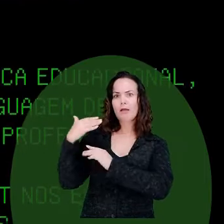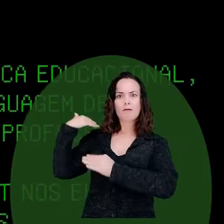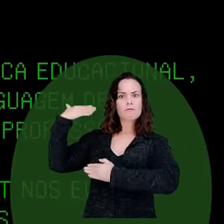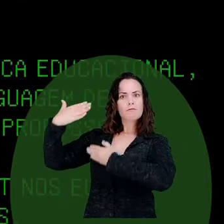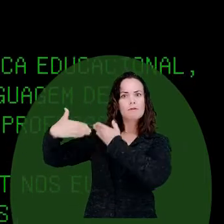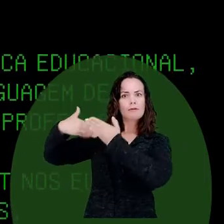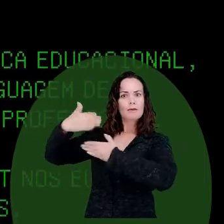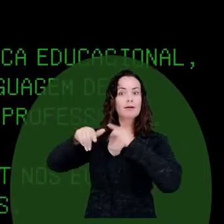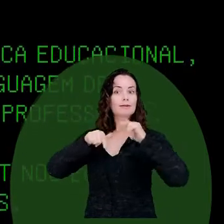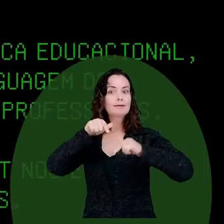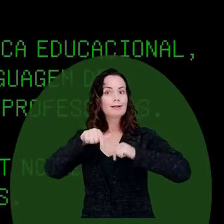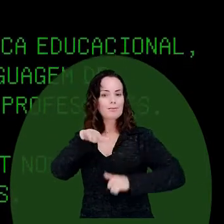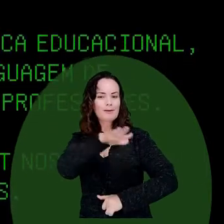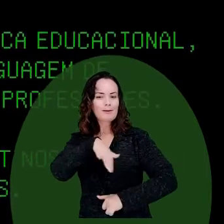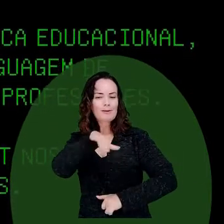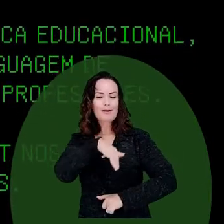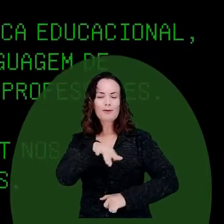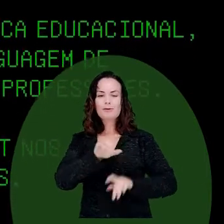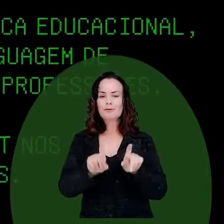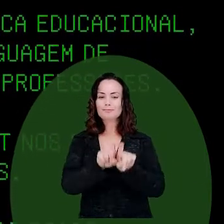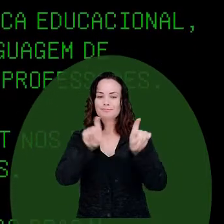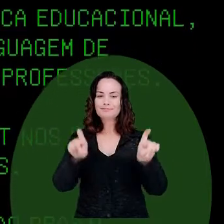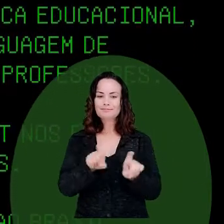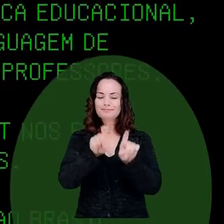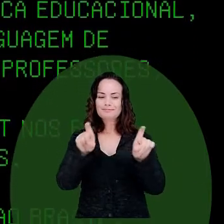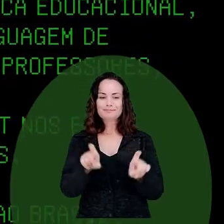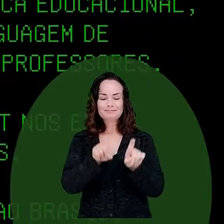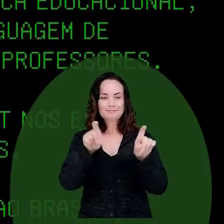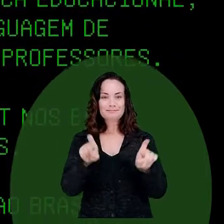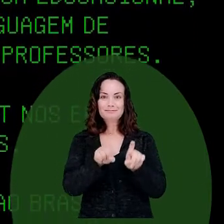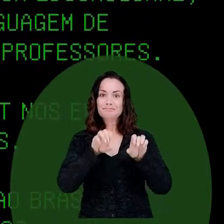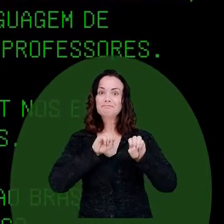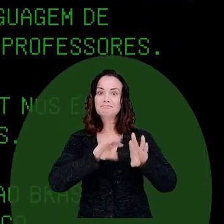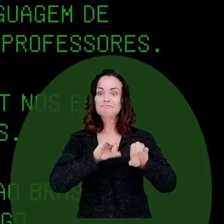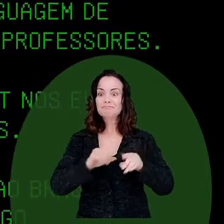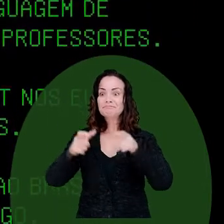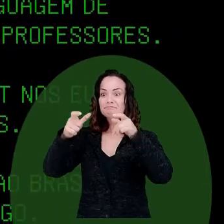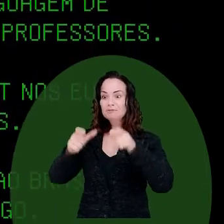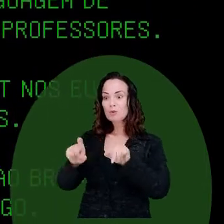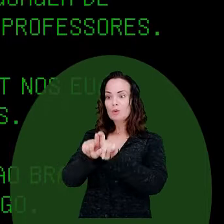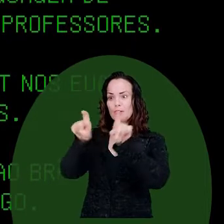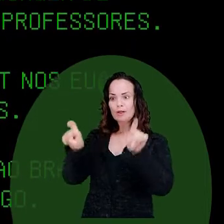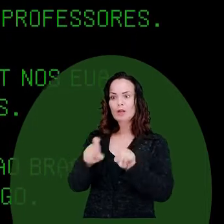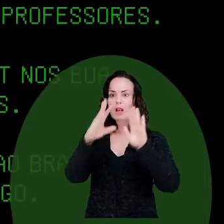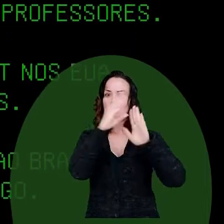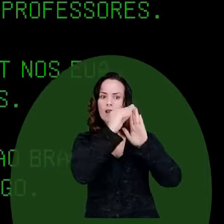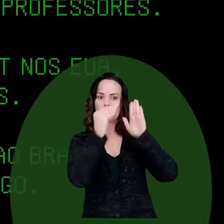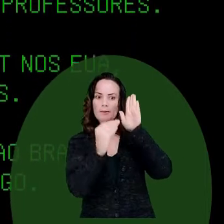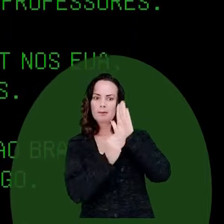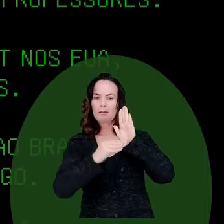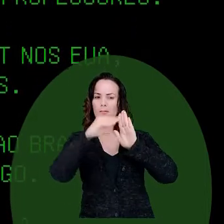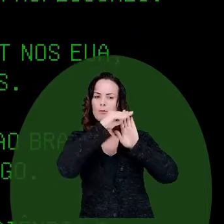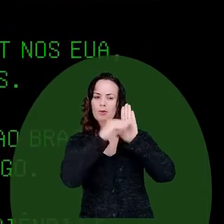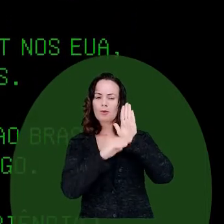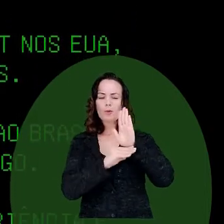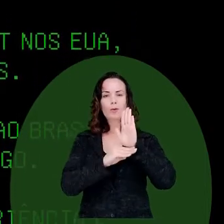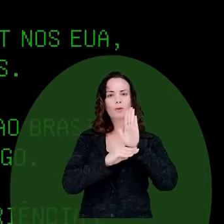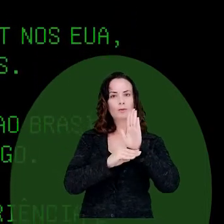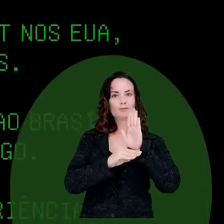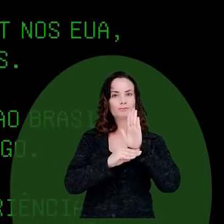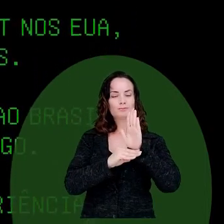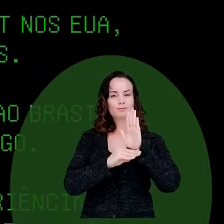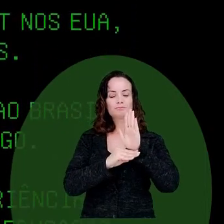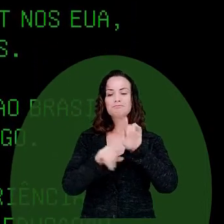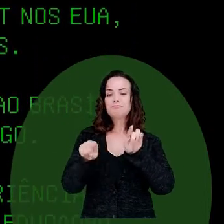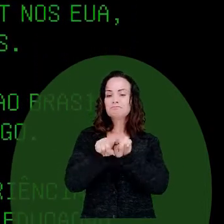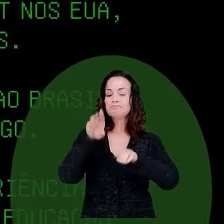com a informática educacional, ambiente computacional na escola, linguagem de programação logo e formação